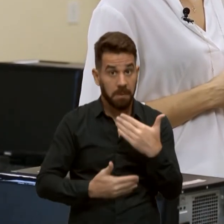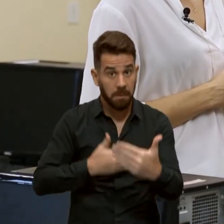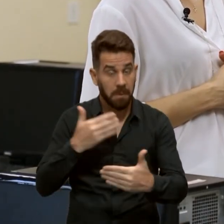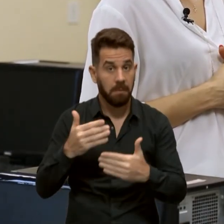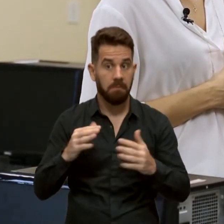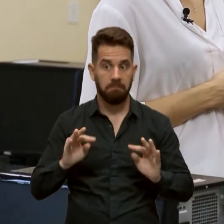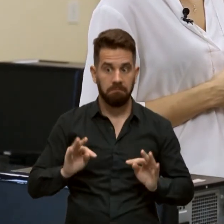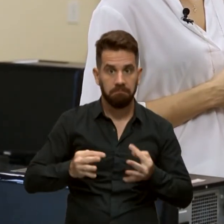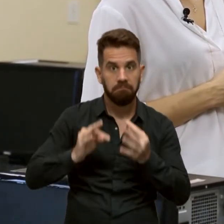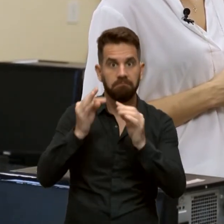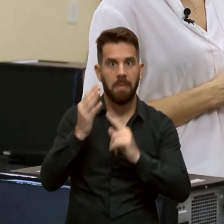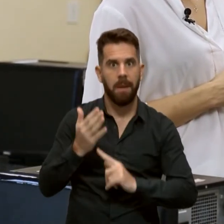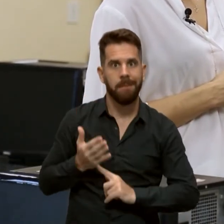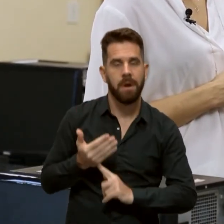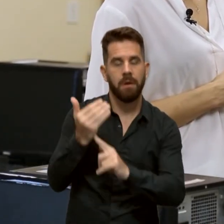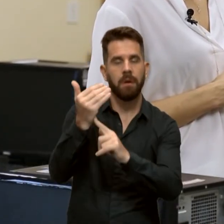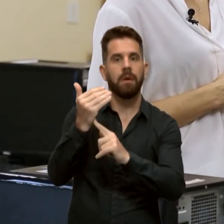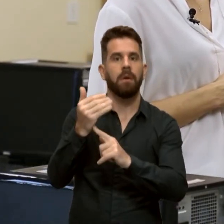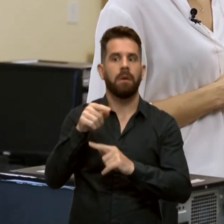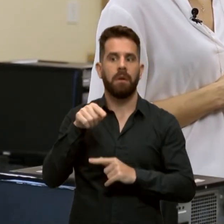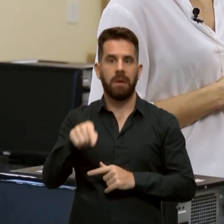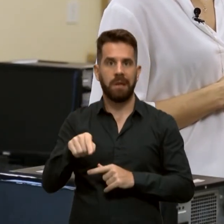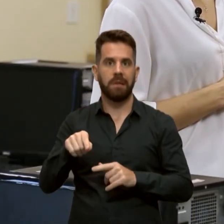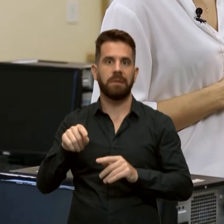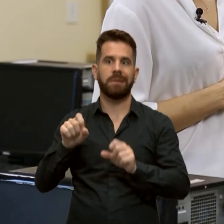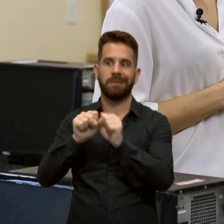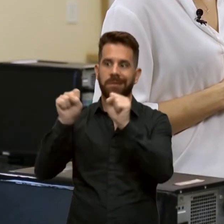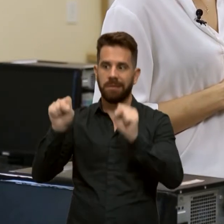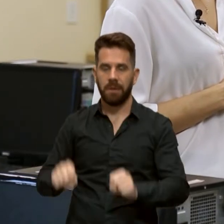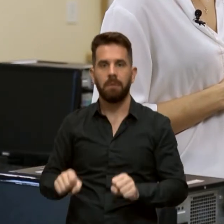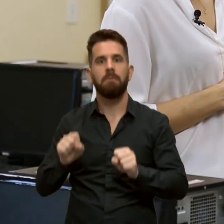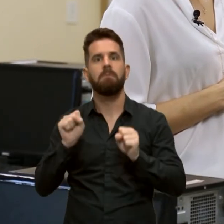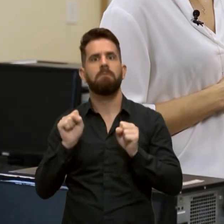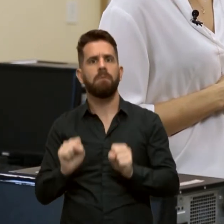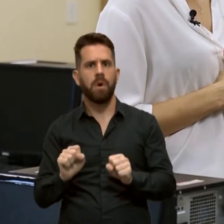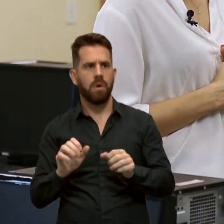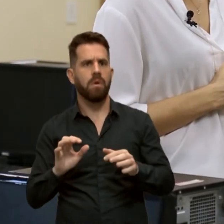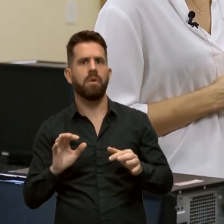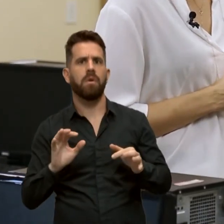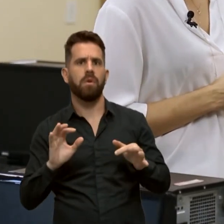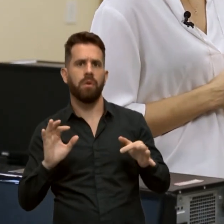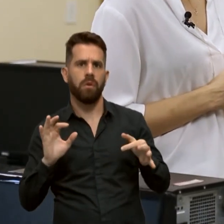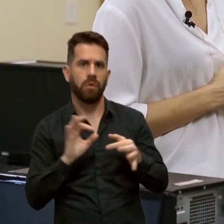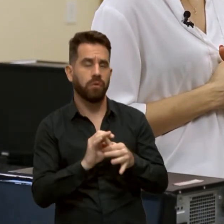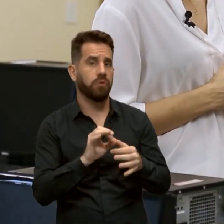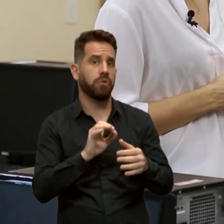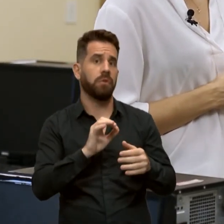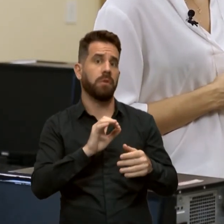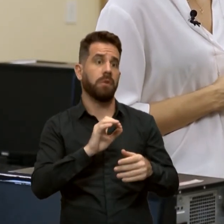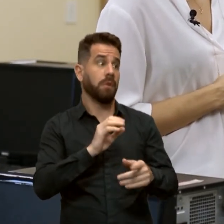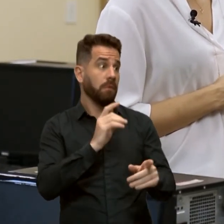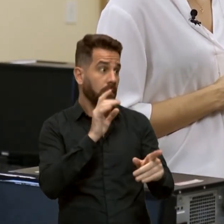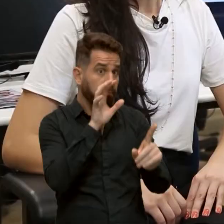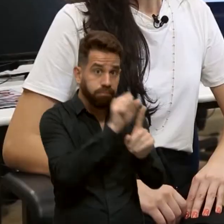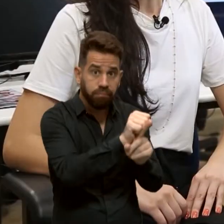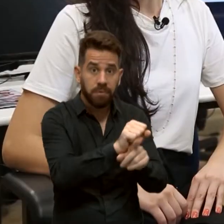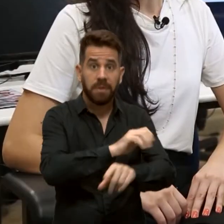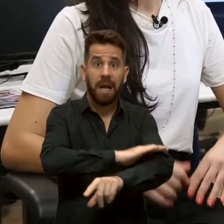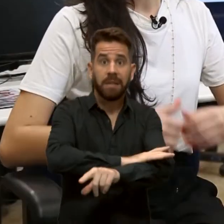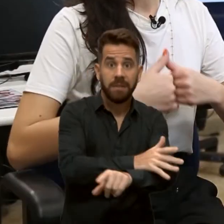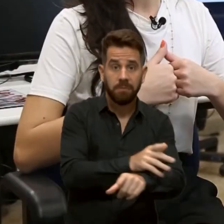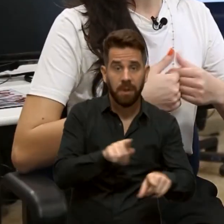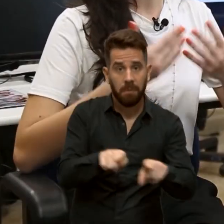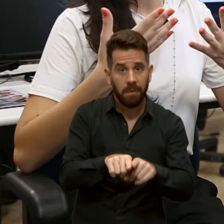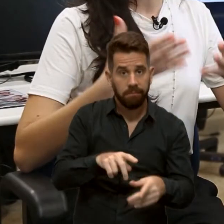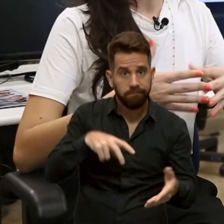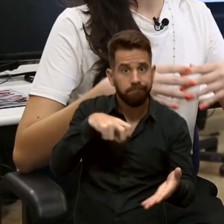sistema como esse para identificar racismo pode ajudar a combater e punir, na verdade, no futuro quem está cometendo. Sim. E